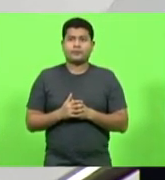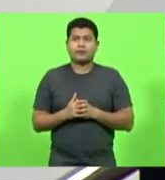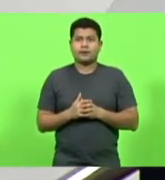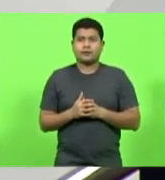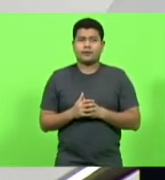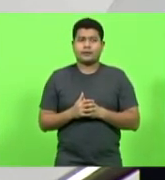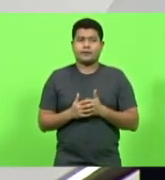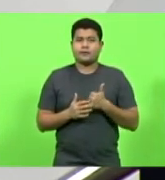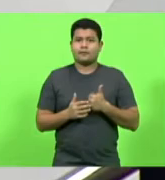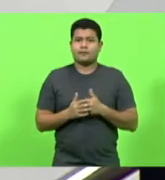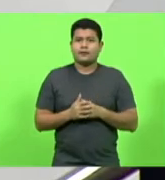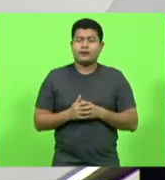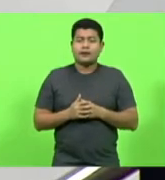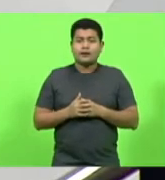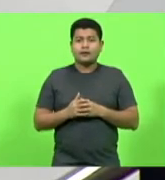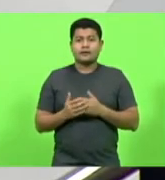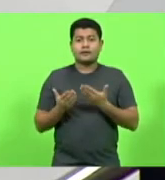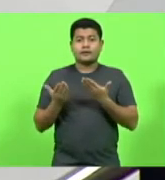vacinou?